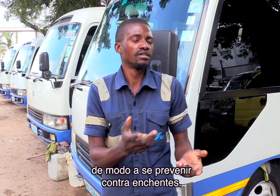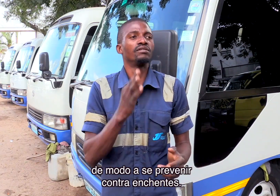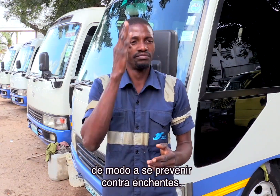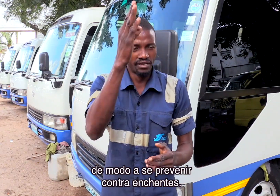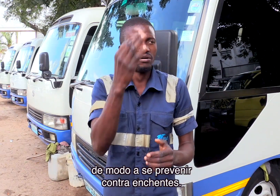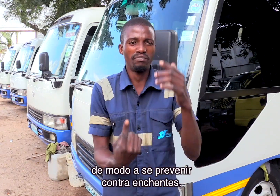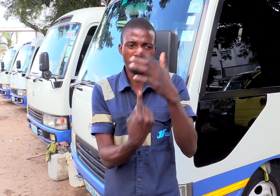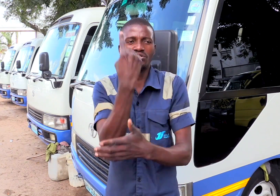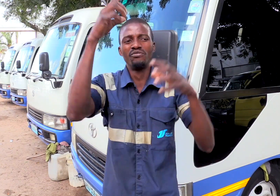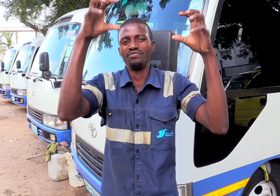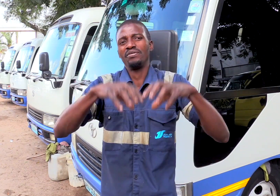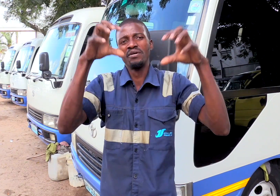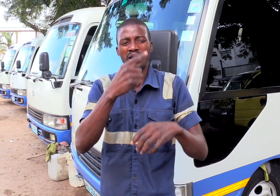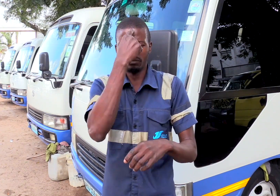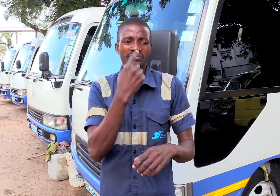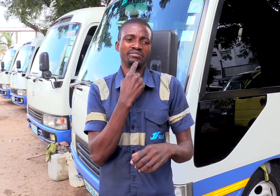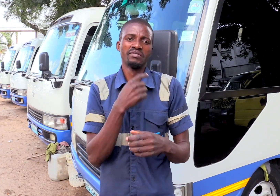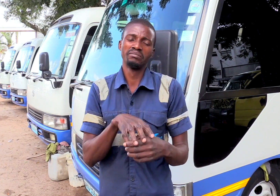enchentes.